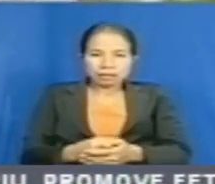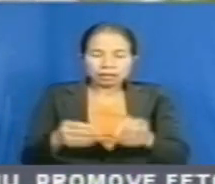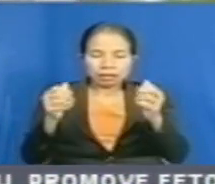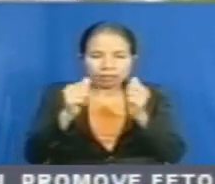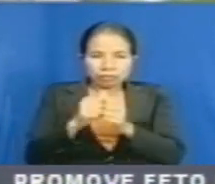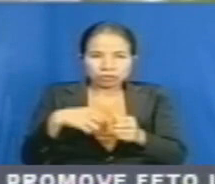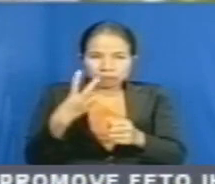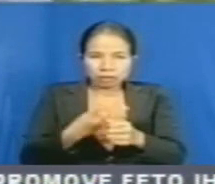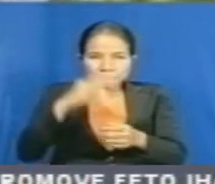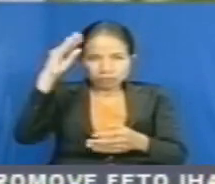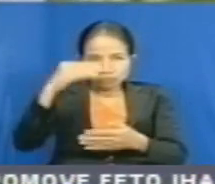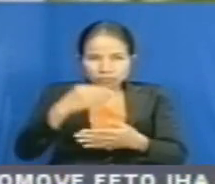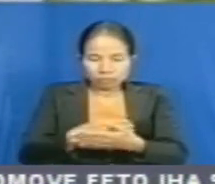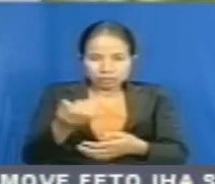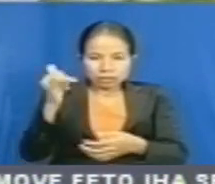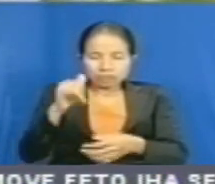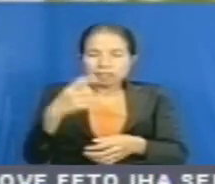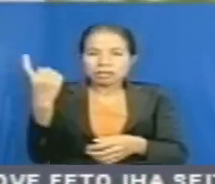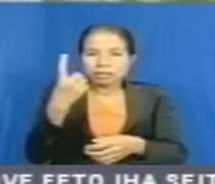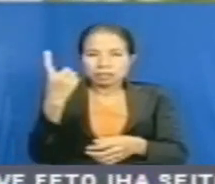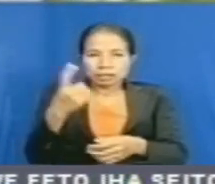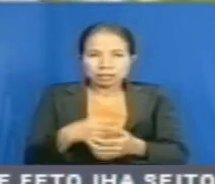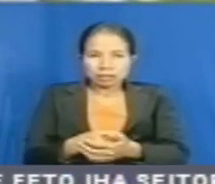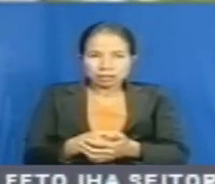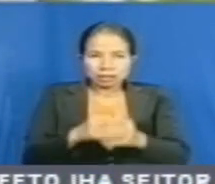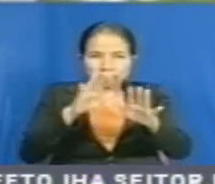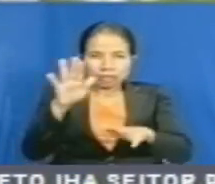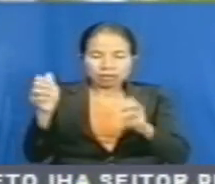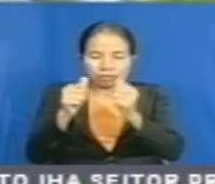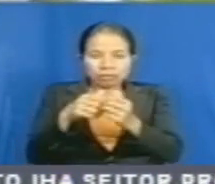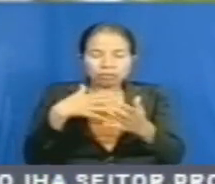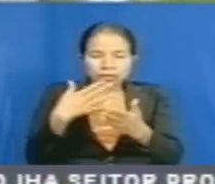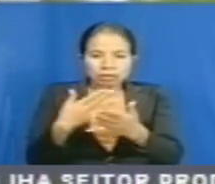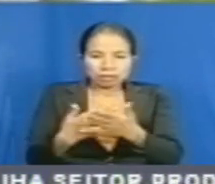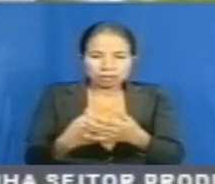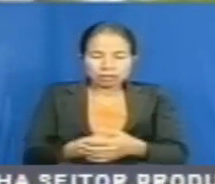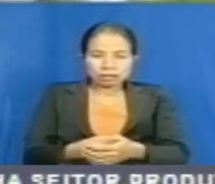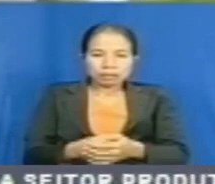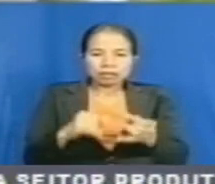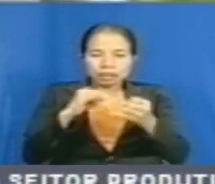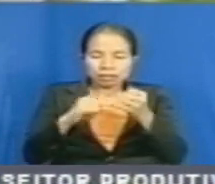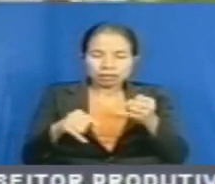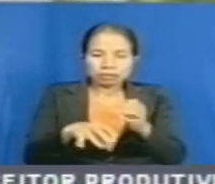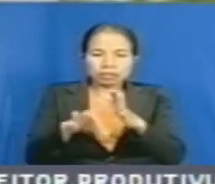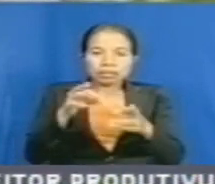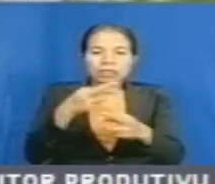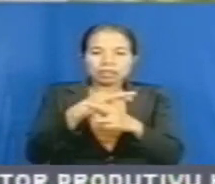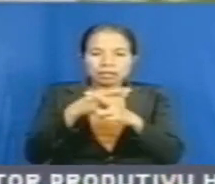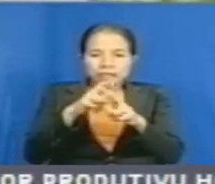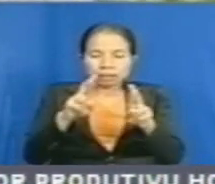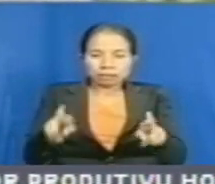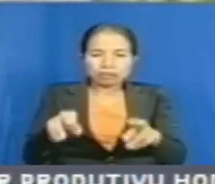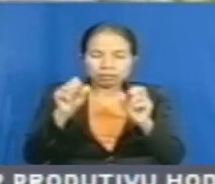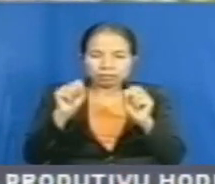ko amine o ansira sempre lao dia e toigus hetan resultado